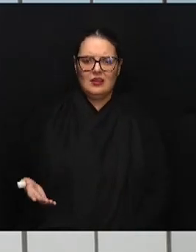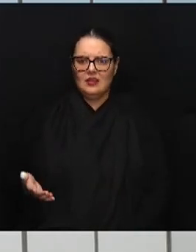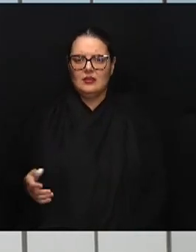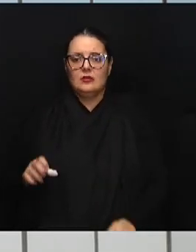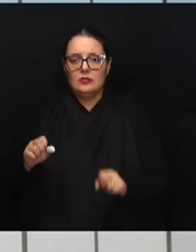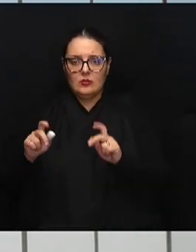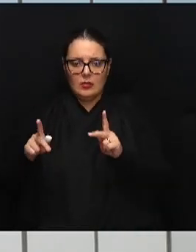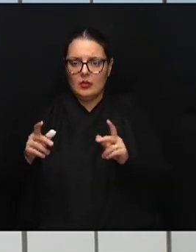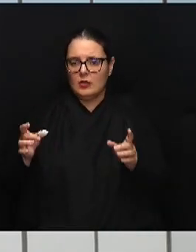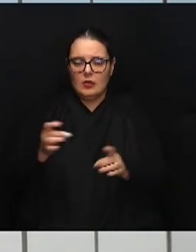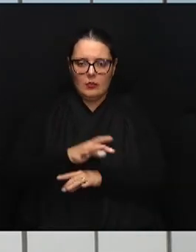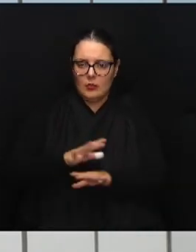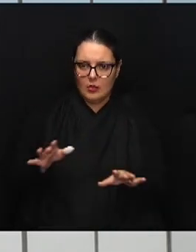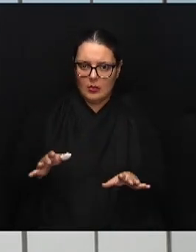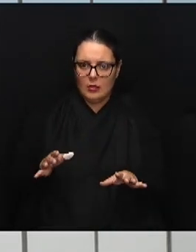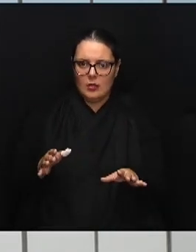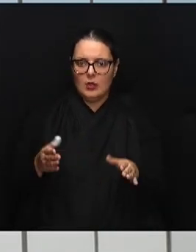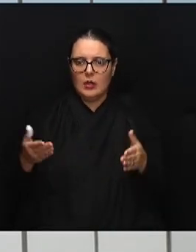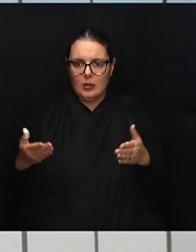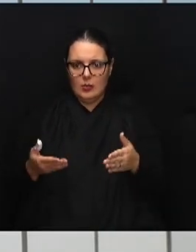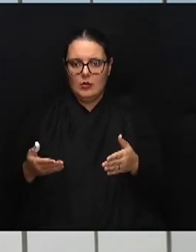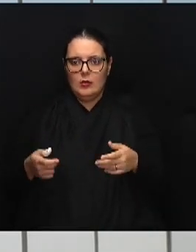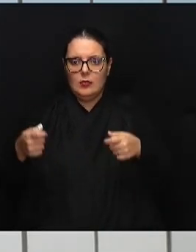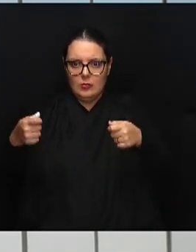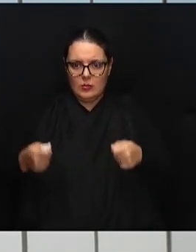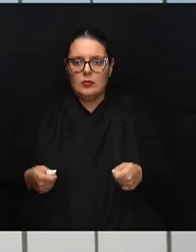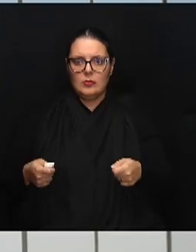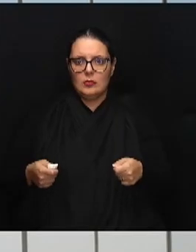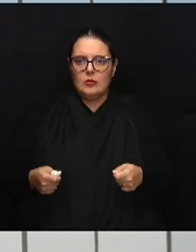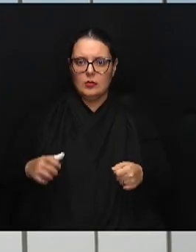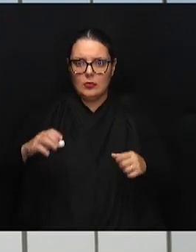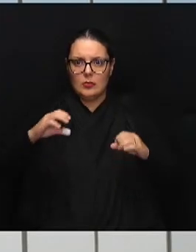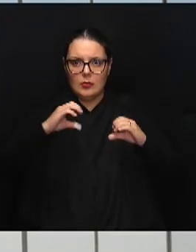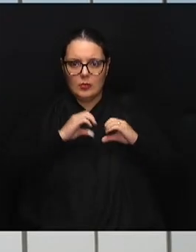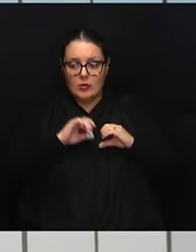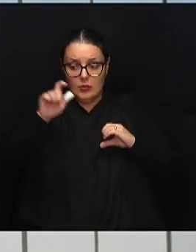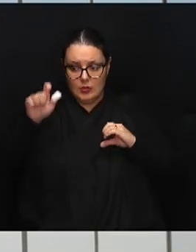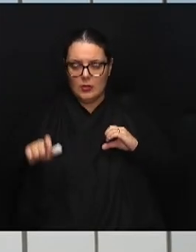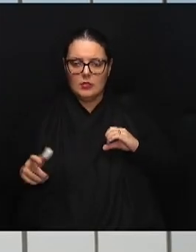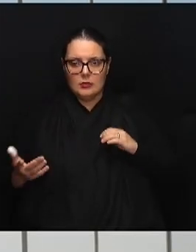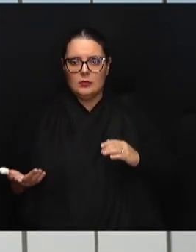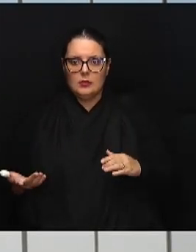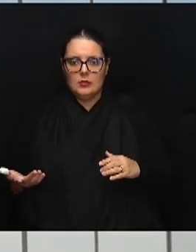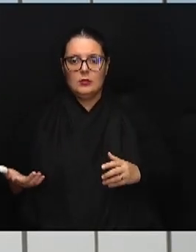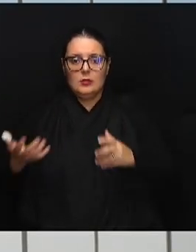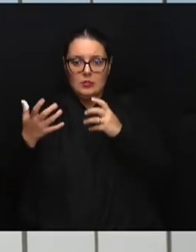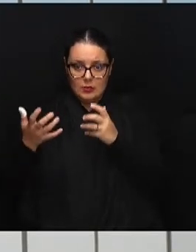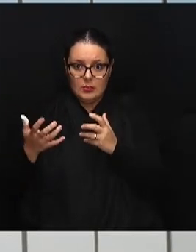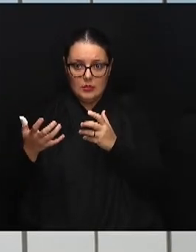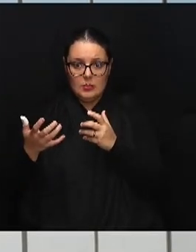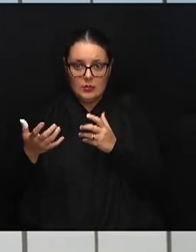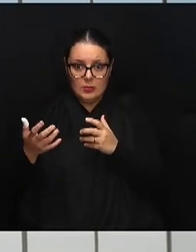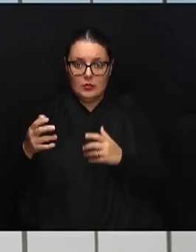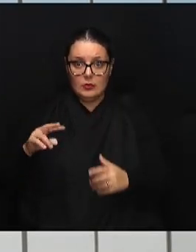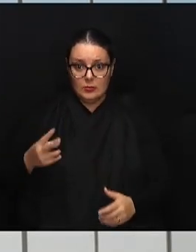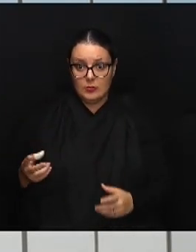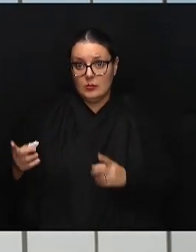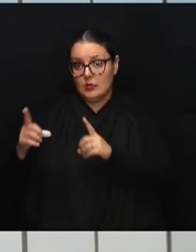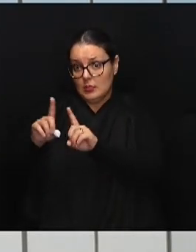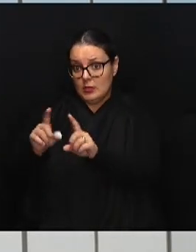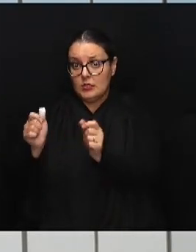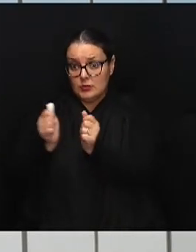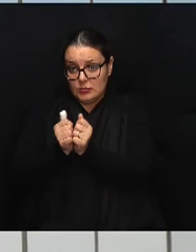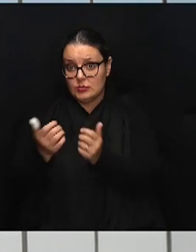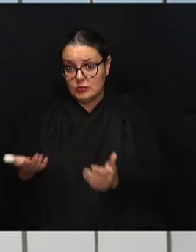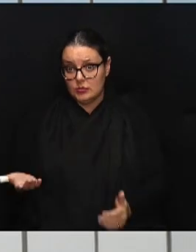bem, passou. Agora, afirmar, eu gosto muito de outra pessoa e queria, por vezes, sair com ela,